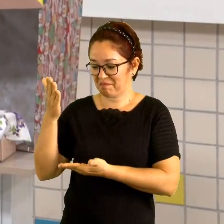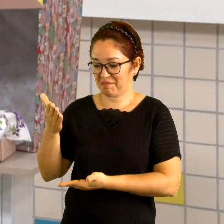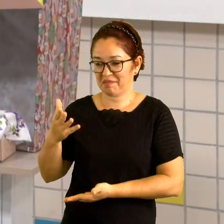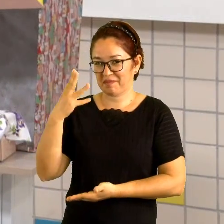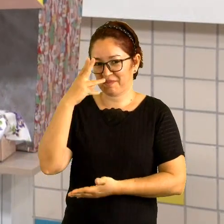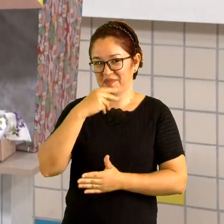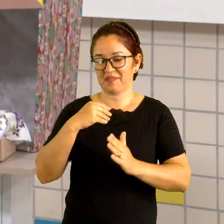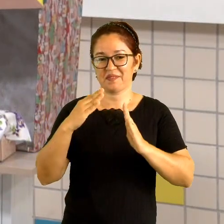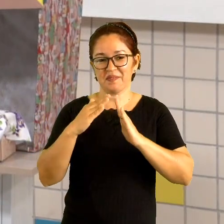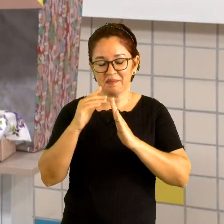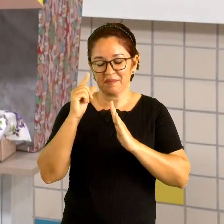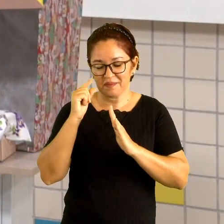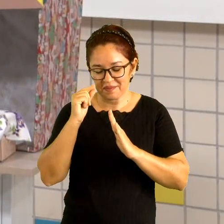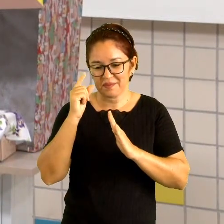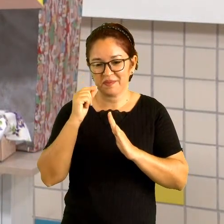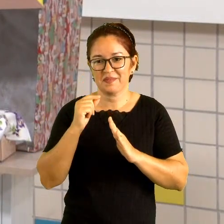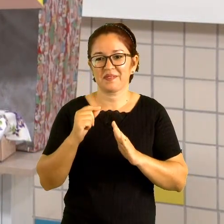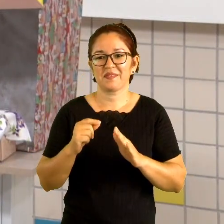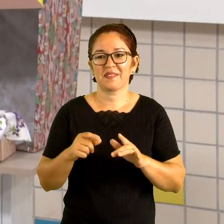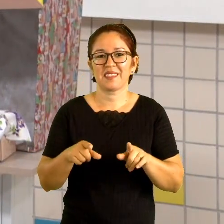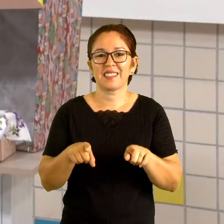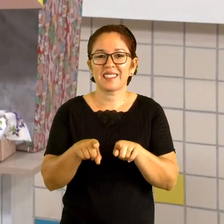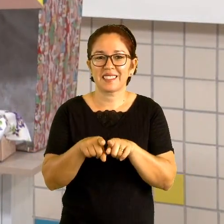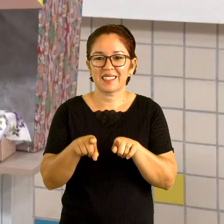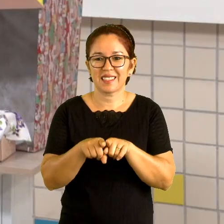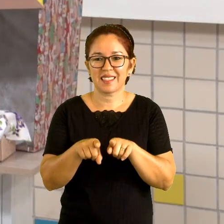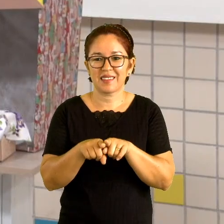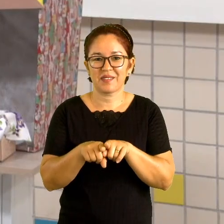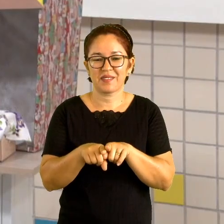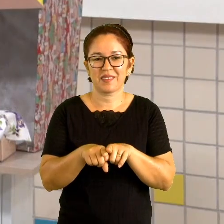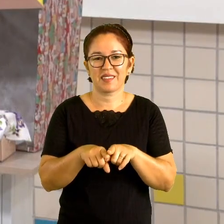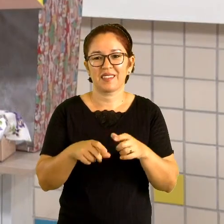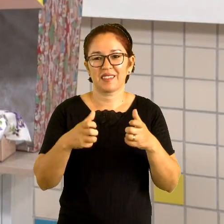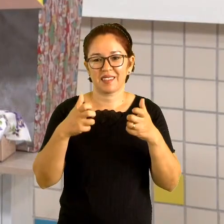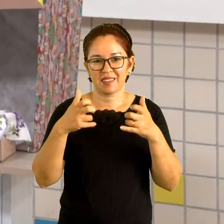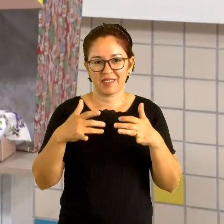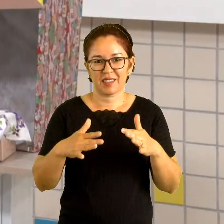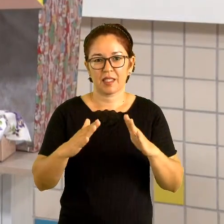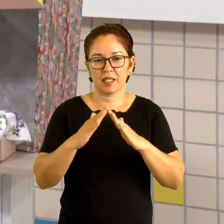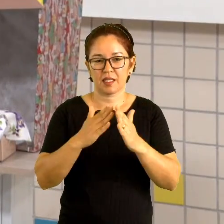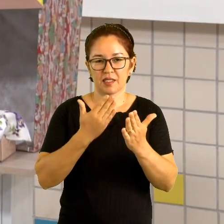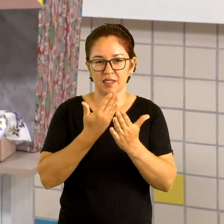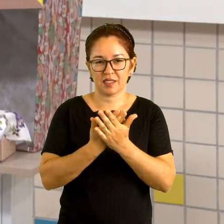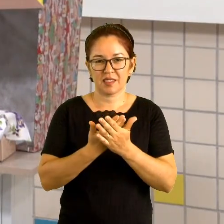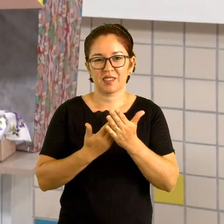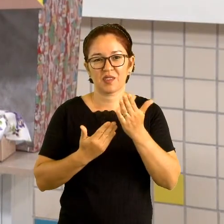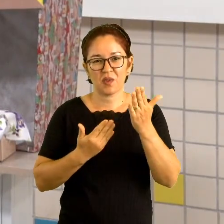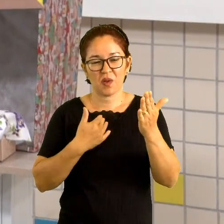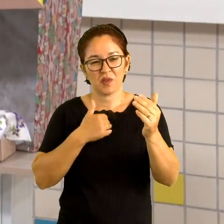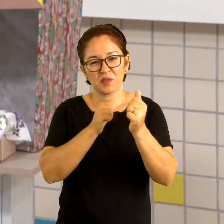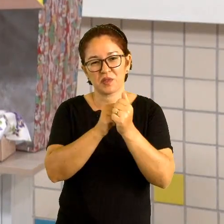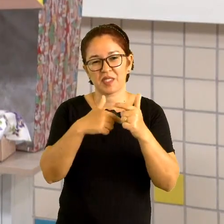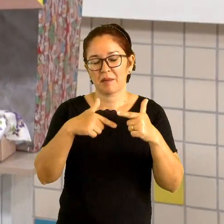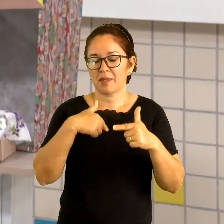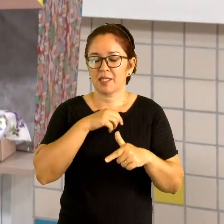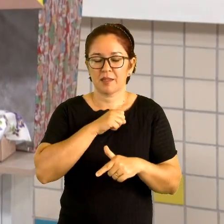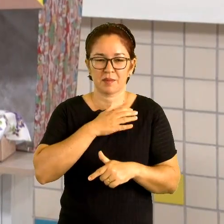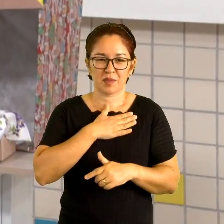Sonolenta. E a equipe Olga Benário, é um prazer fazer parte dessa equipe. Fique bem, até a próxima aula.